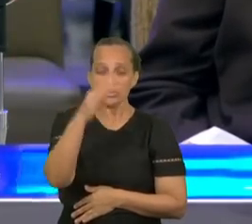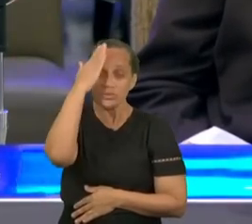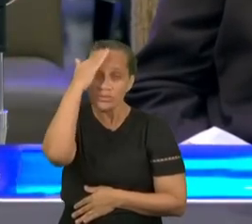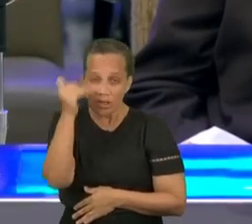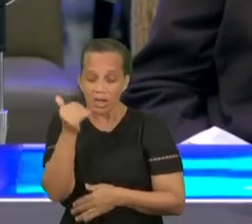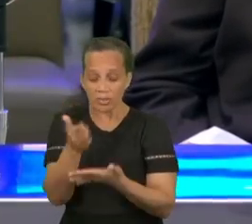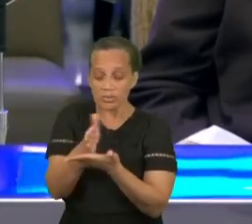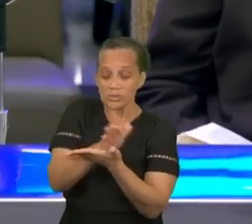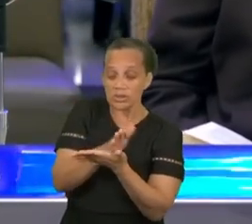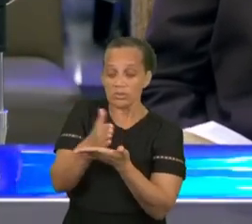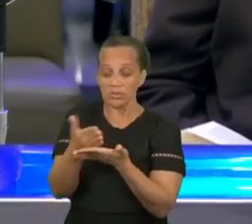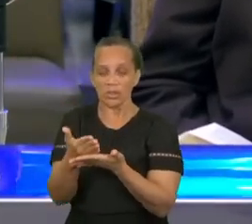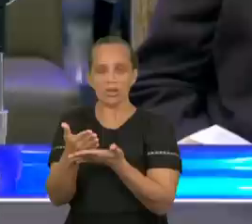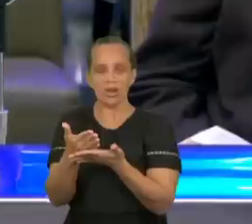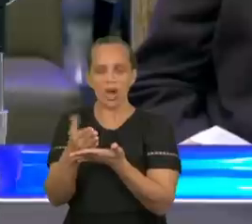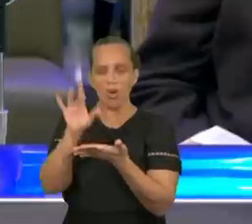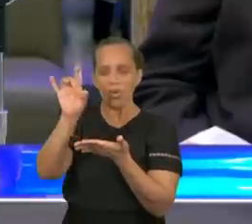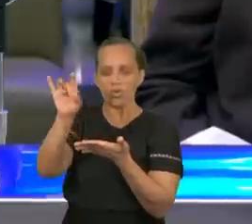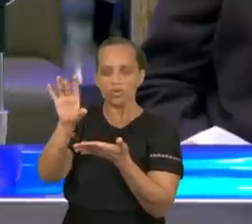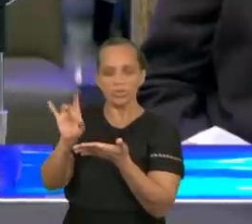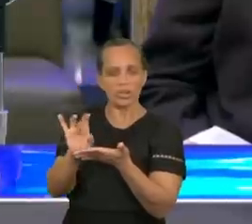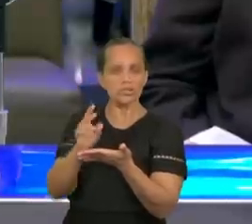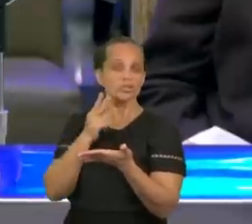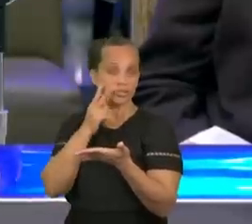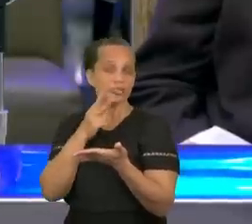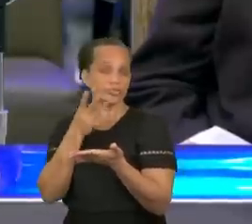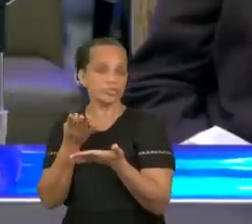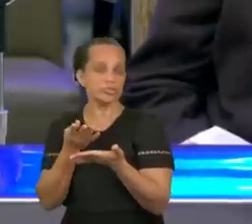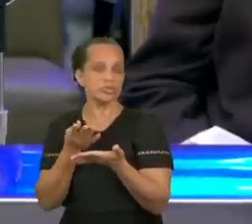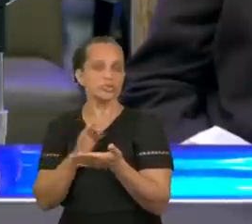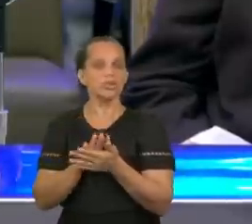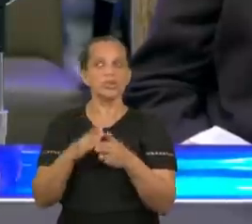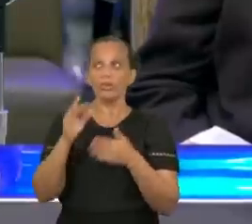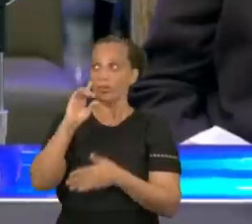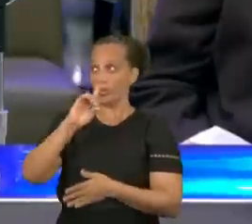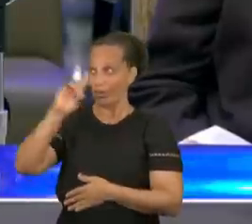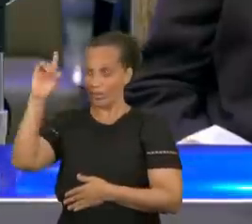boca e é interessante uma coisa que Deus diz aí a ele